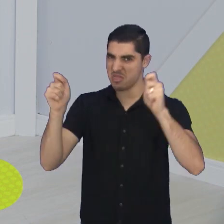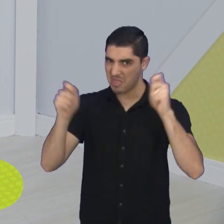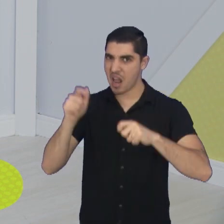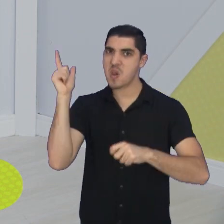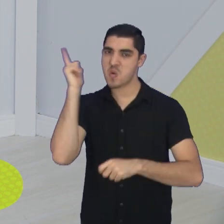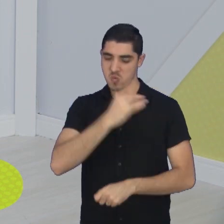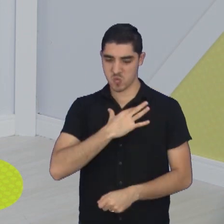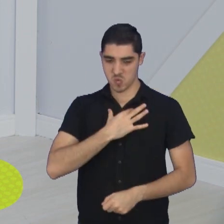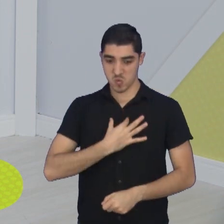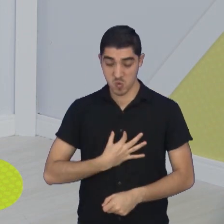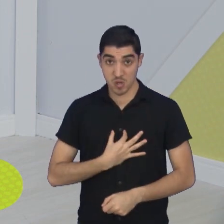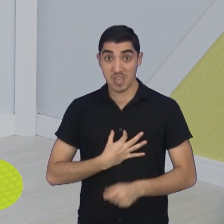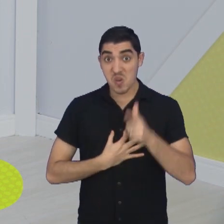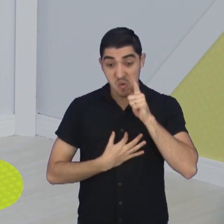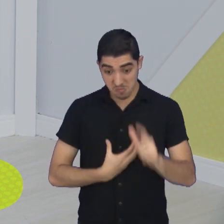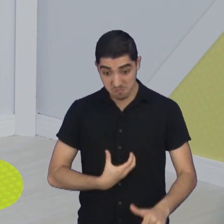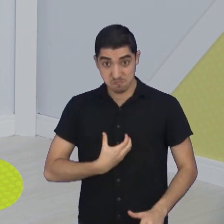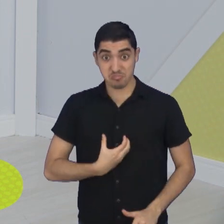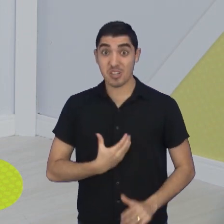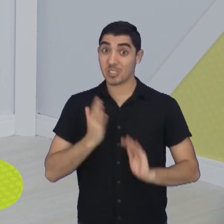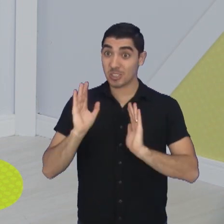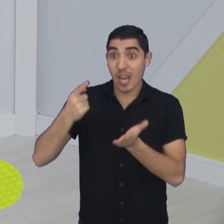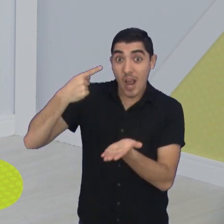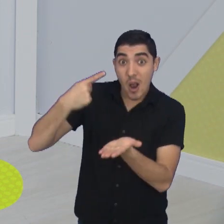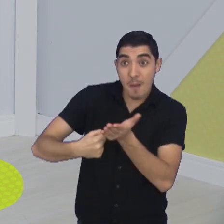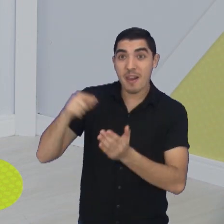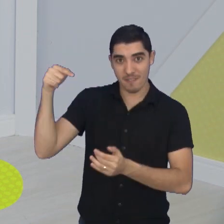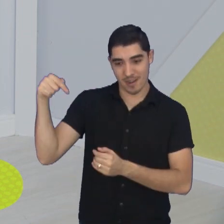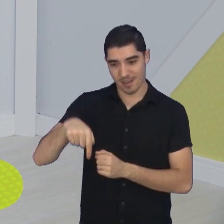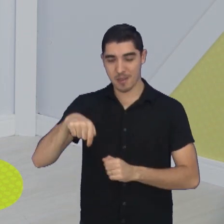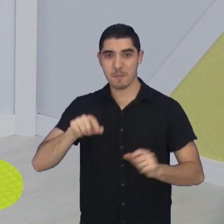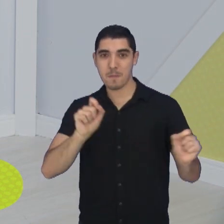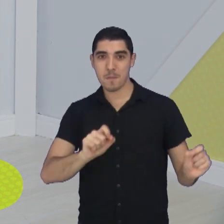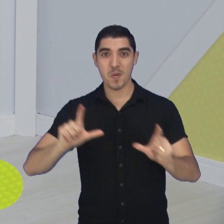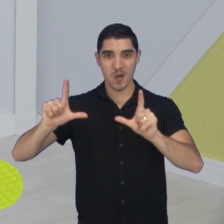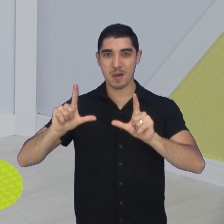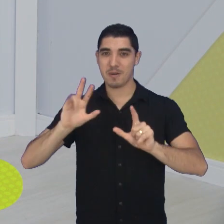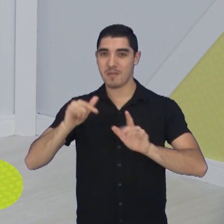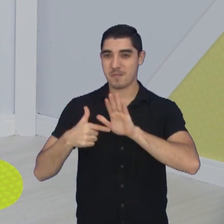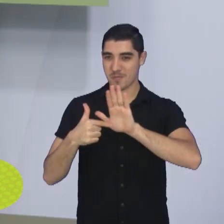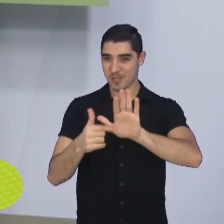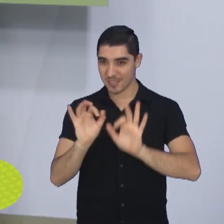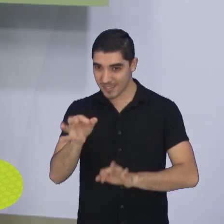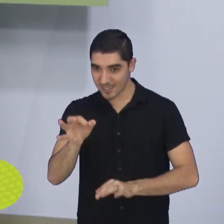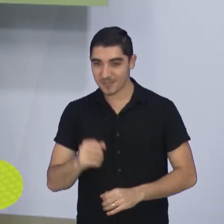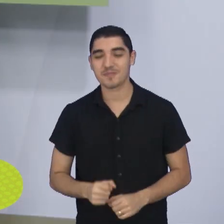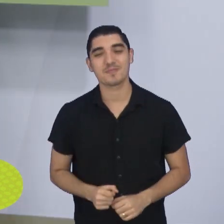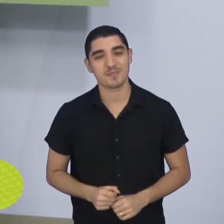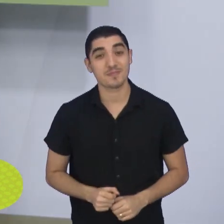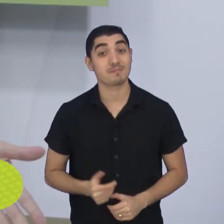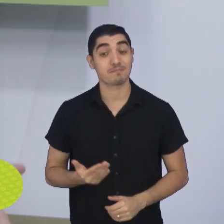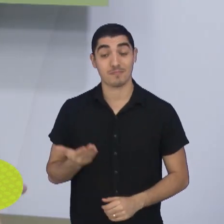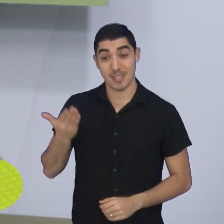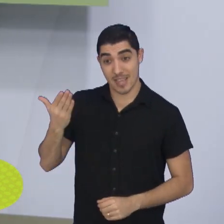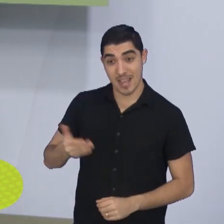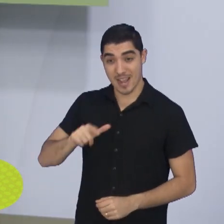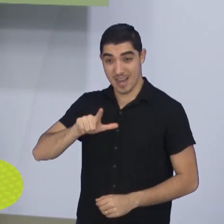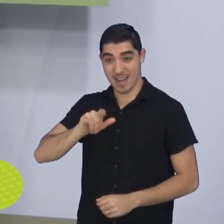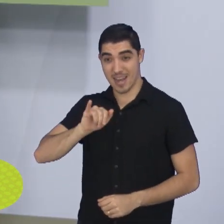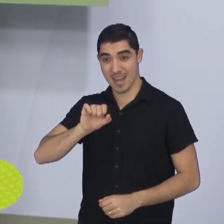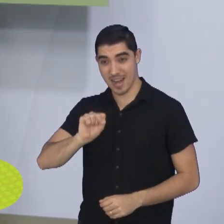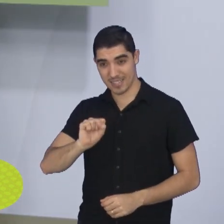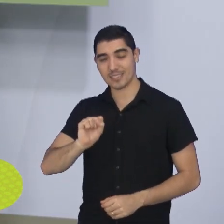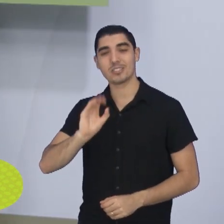olímpica. E se trouxer medalha olímpica, já está combinado. A Laís vai vir mostrar aqui no Hora do Esporte. Não é isso, Brunão? A Laís, que ela já veio aqui